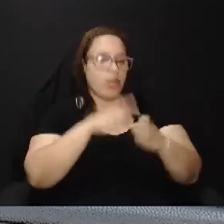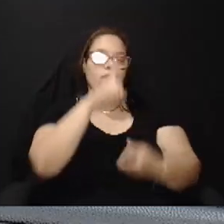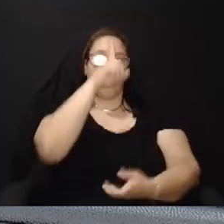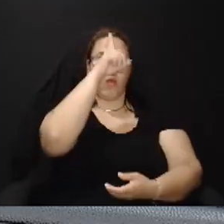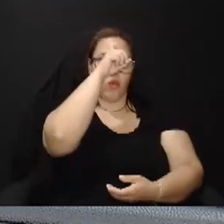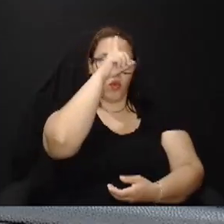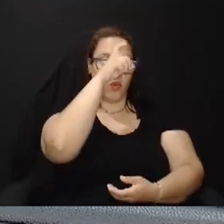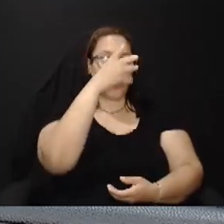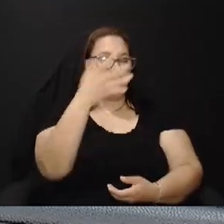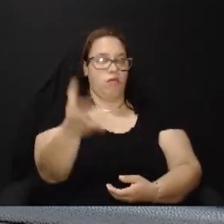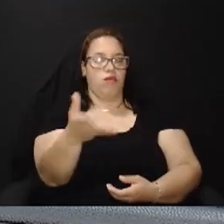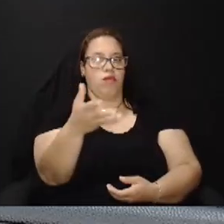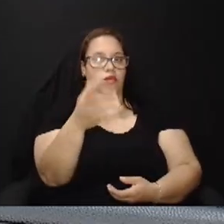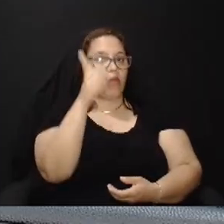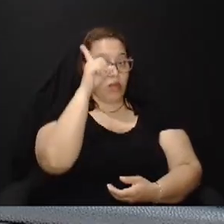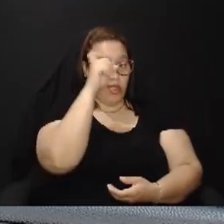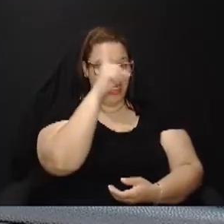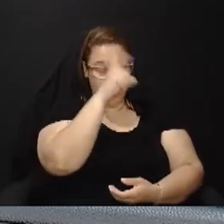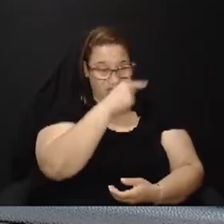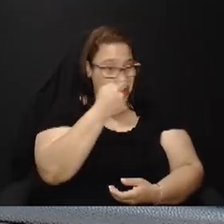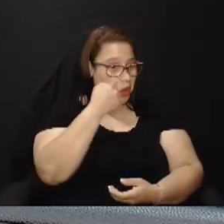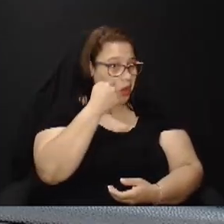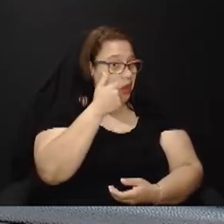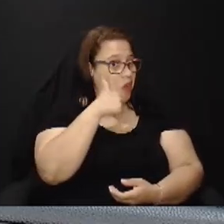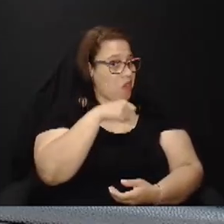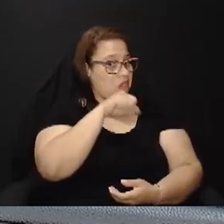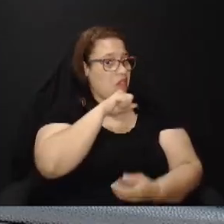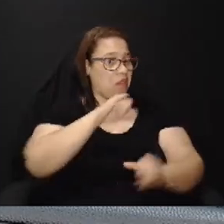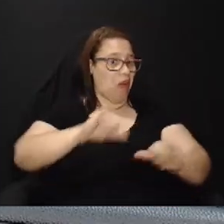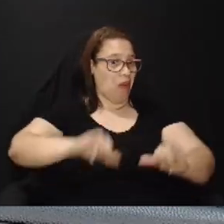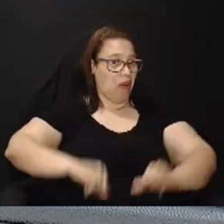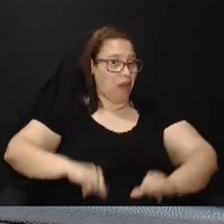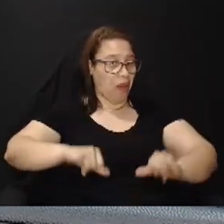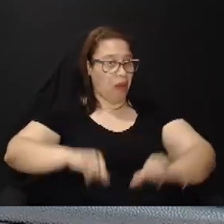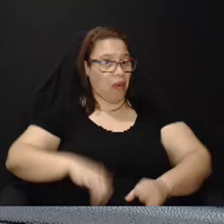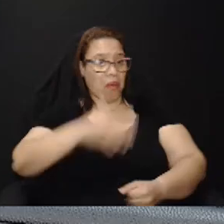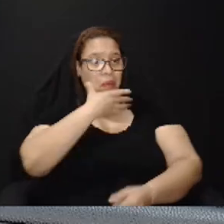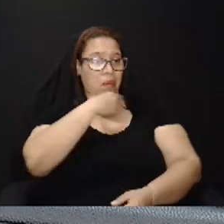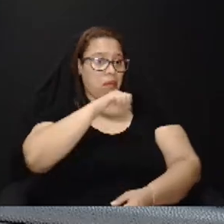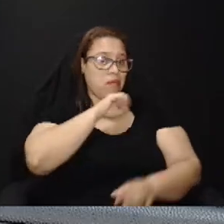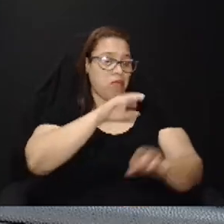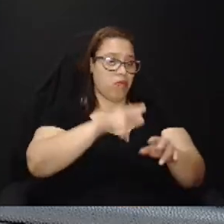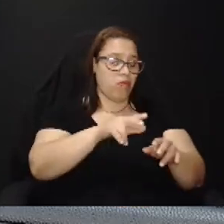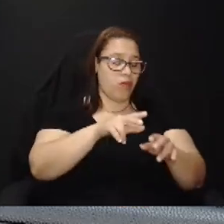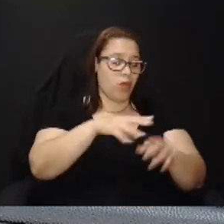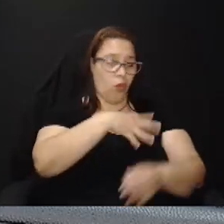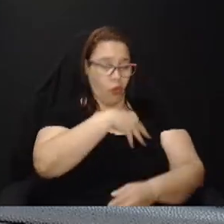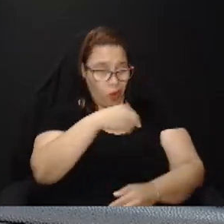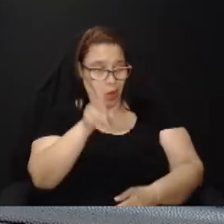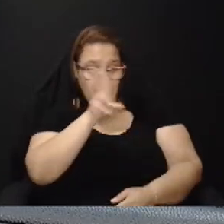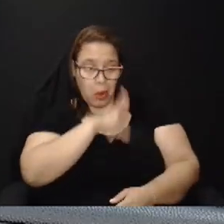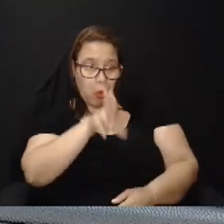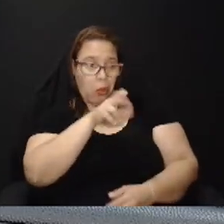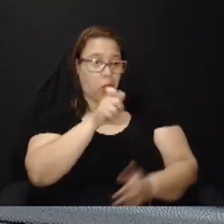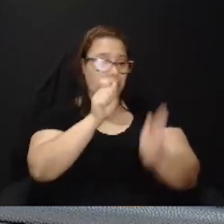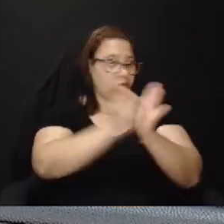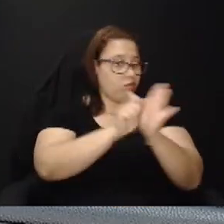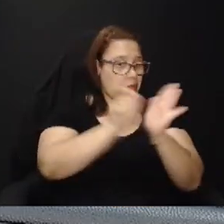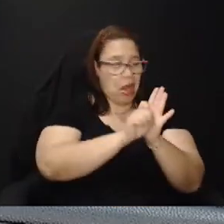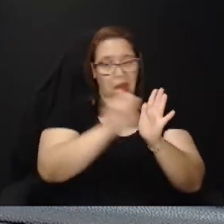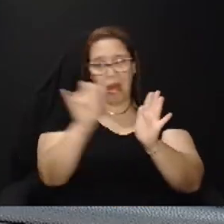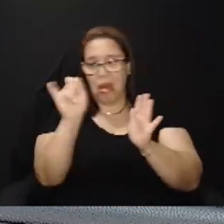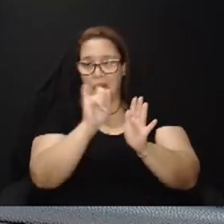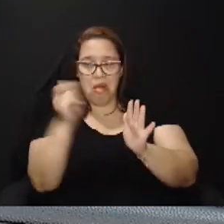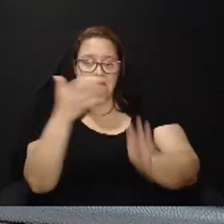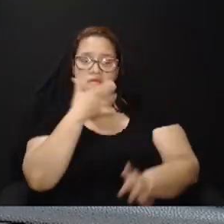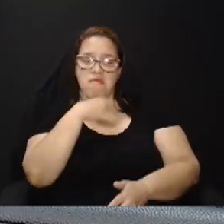é muito difícil você ver uma mãe, o sofrimento de uma mãe, de um pai com um filho, né, usuário, enfim, irmãos, pais, enfim,